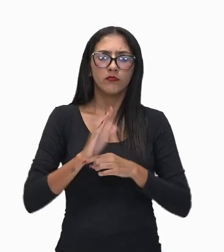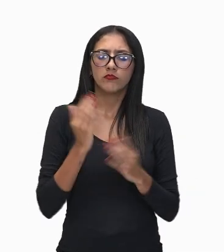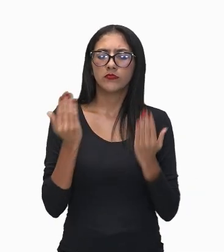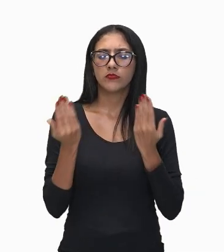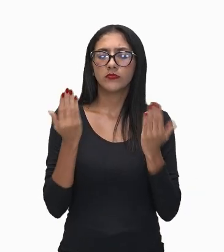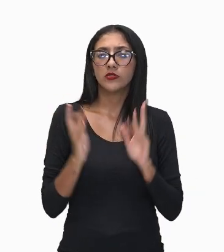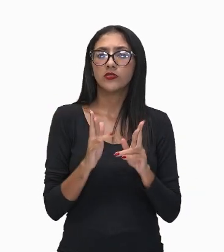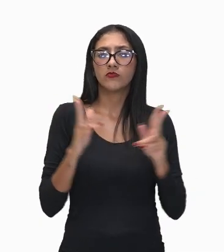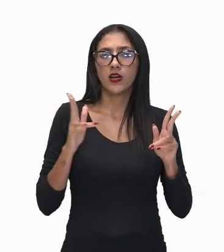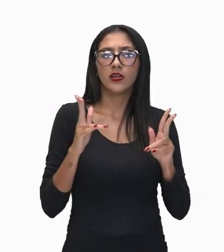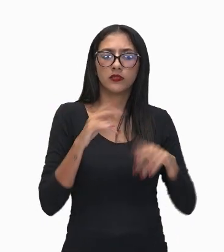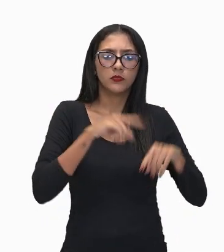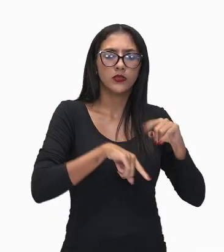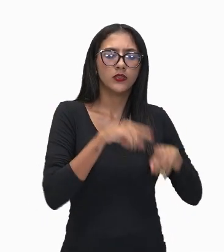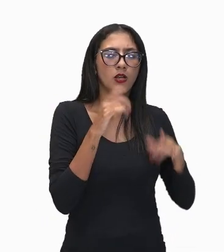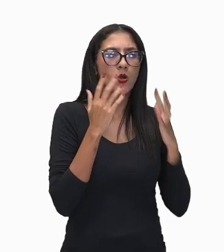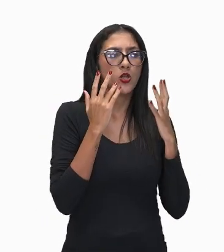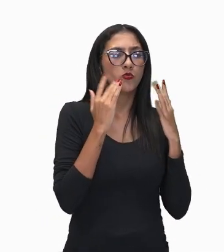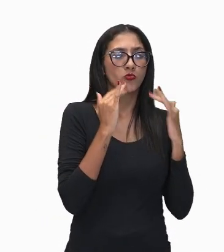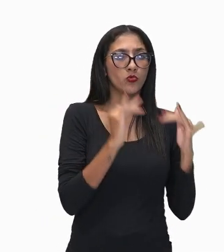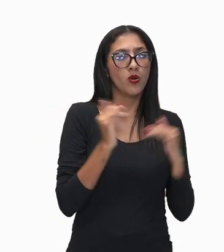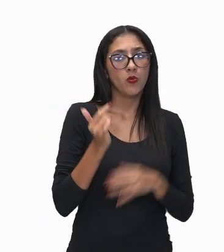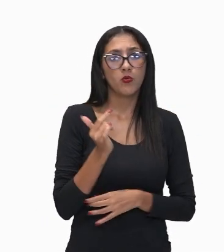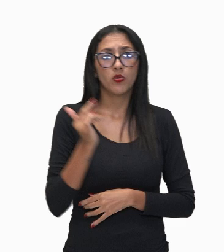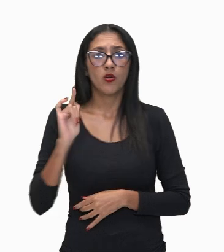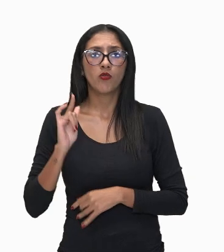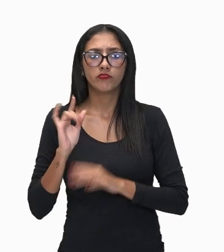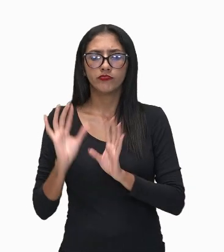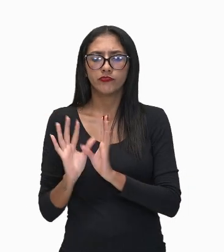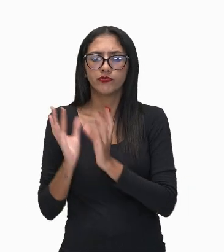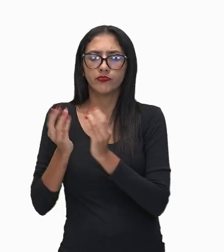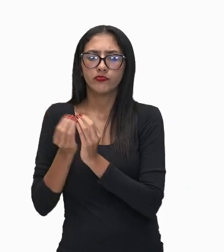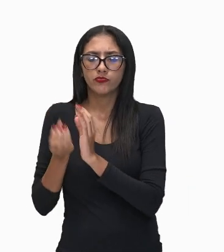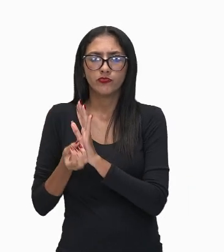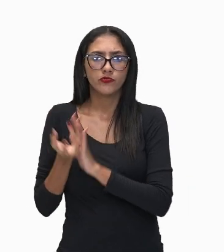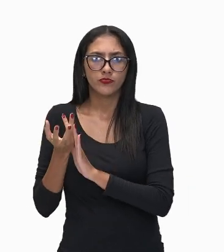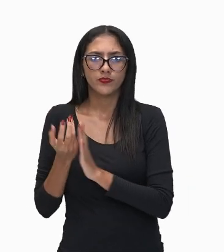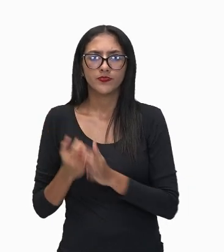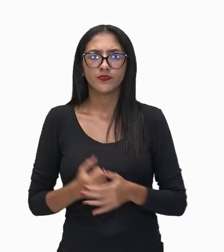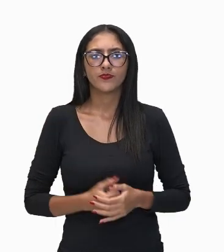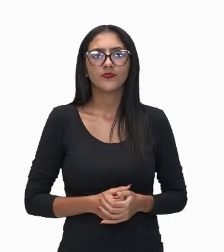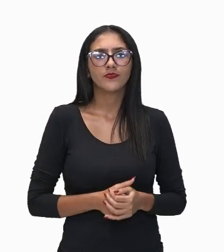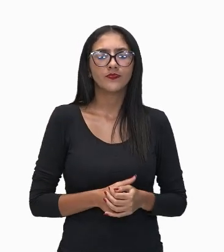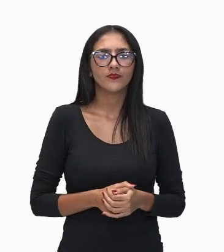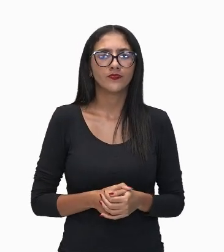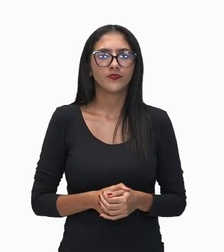os polímeros naturais e os polímeros sintéticos, né? Olha aí,